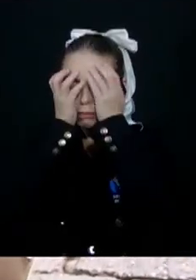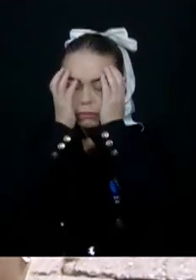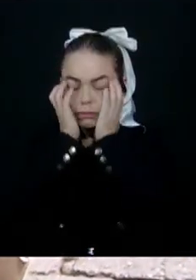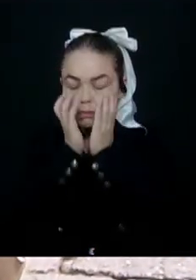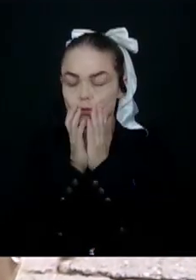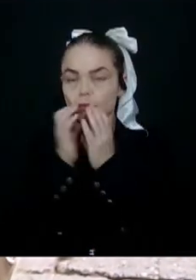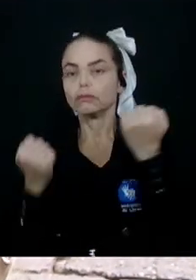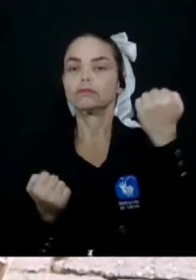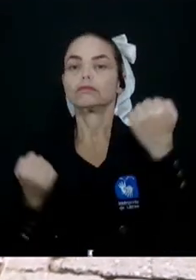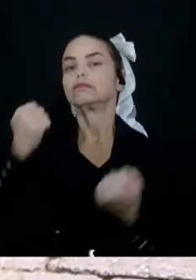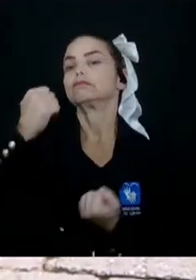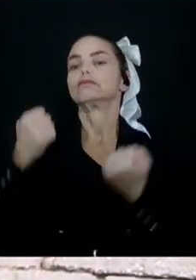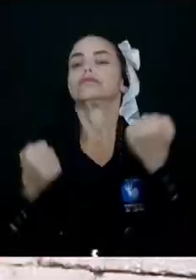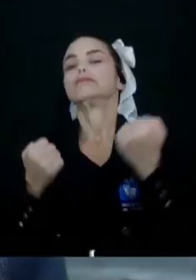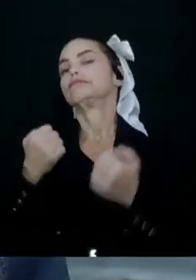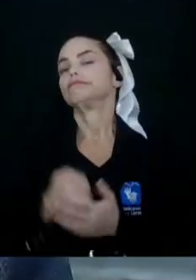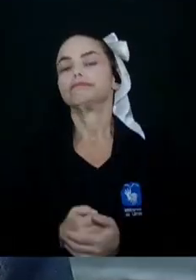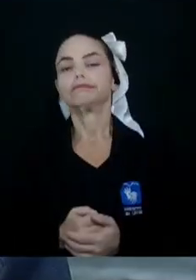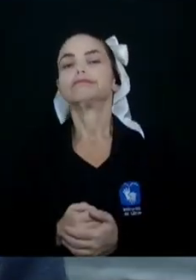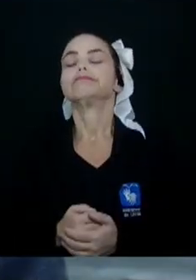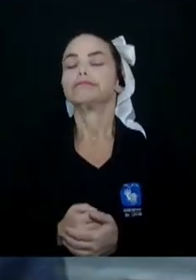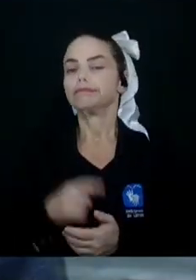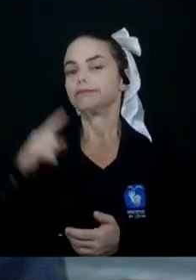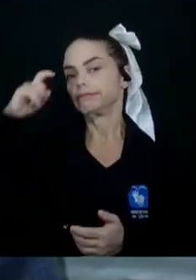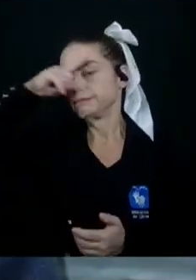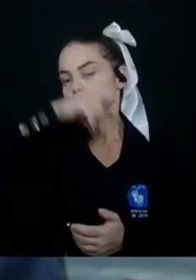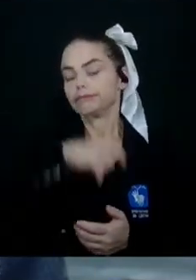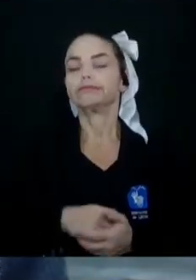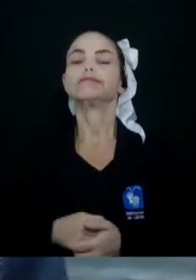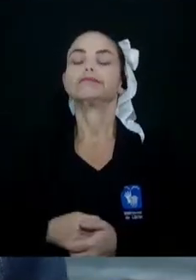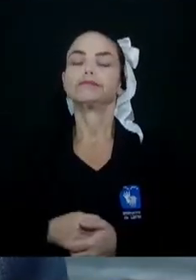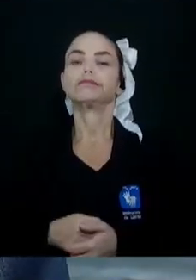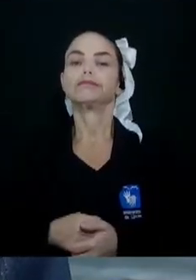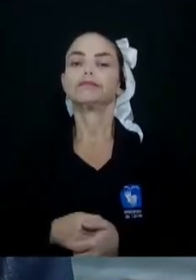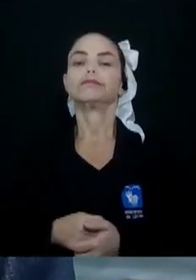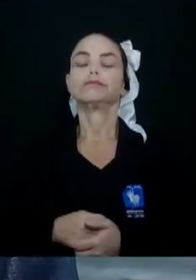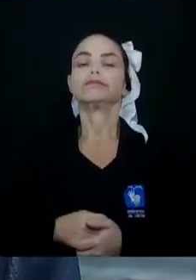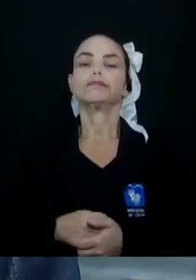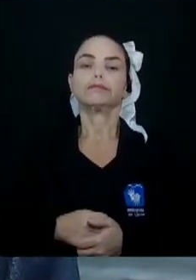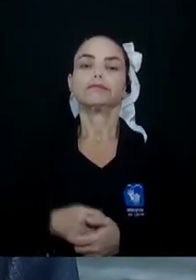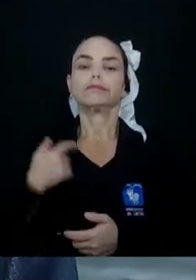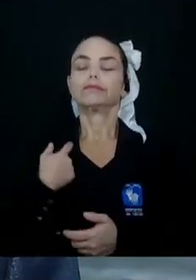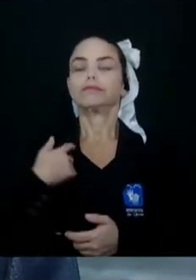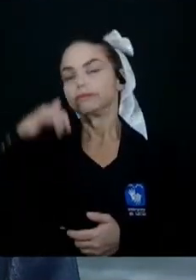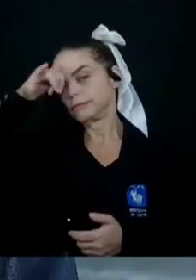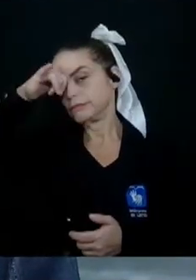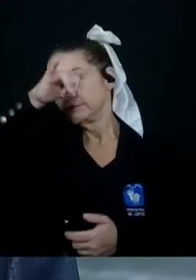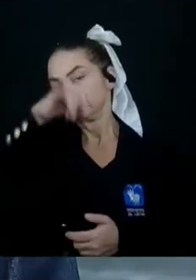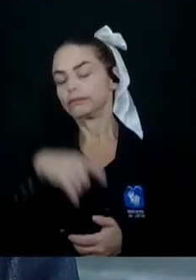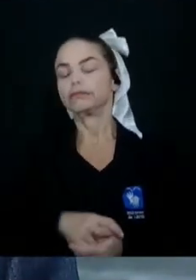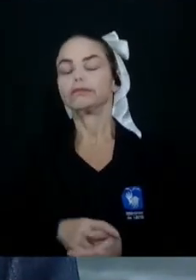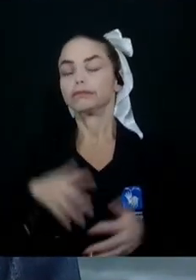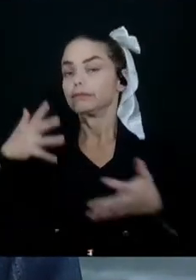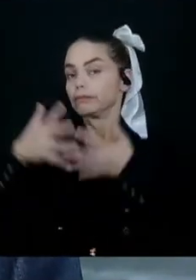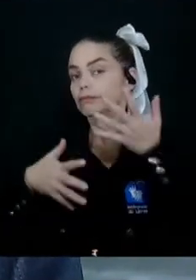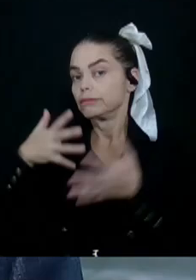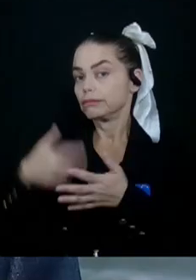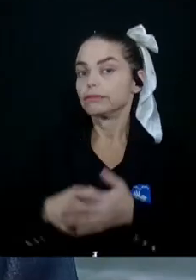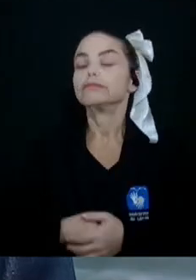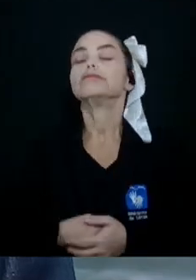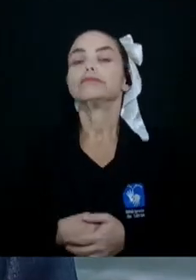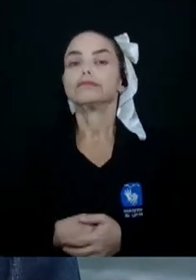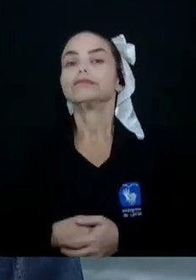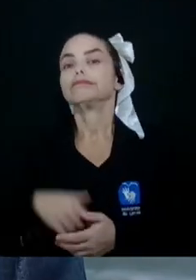tornar cada vez mais difíceis. Hoje, toda a prevenção que nós falamos aqui, a prevenção ela gera isso, né?